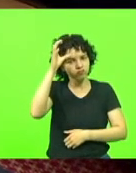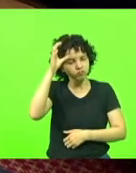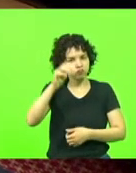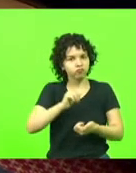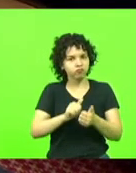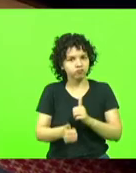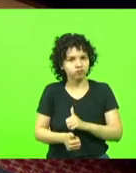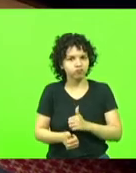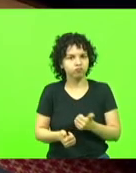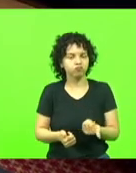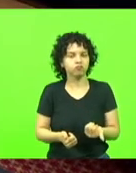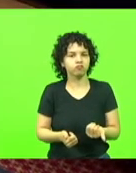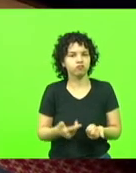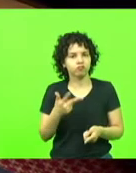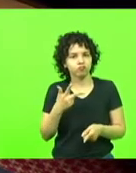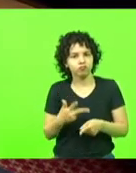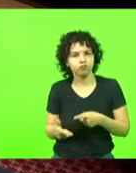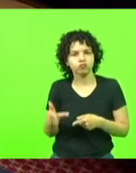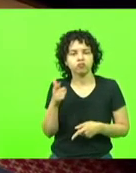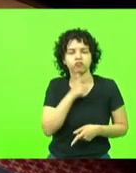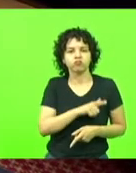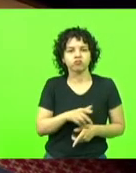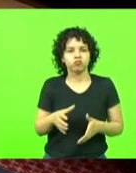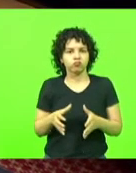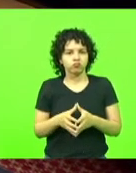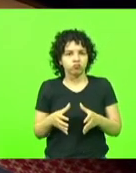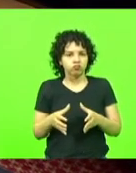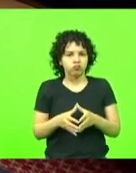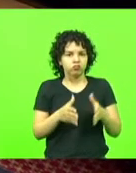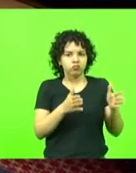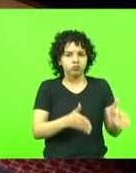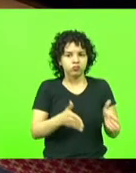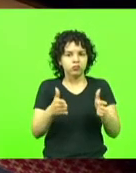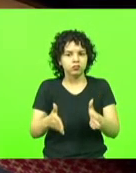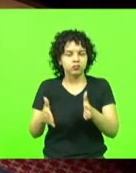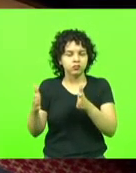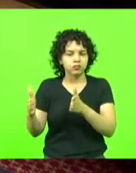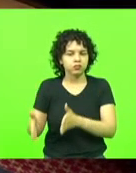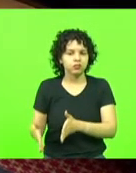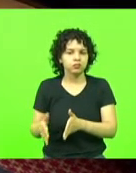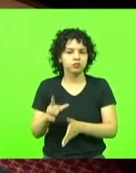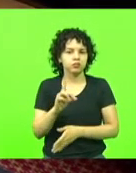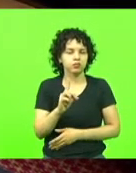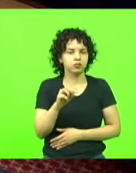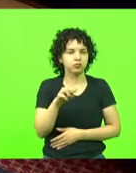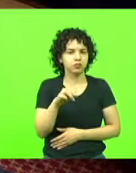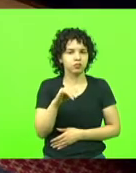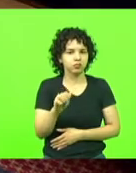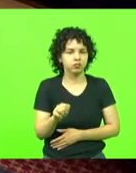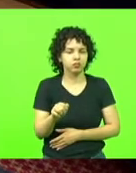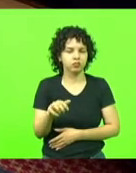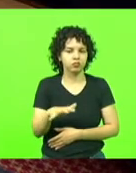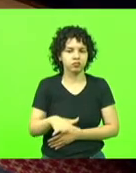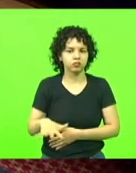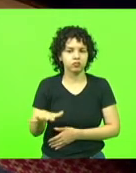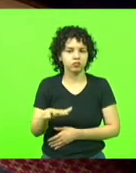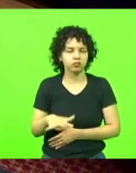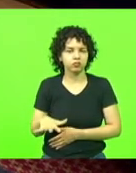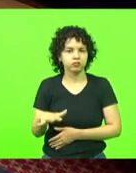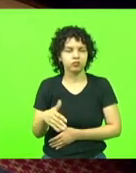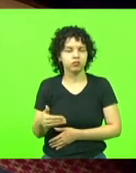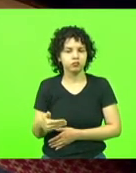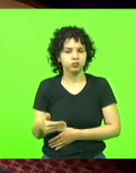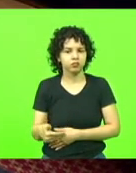importante conquista. É um time organizado, um time que tem o DNA da região e que vai muito